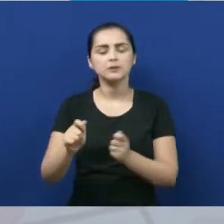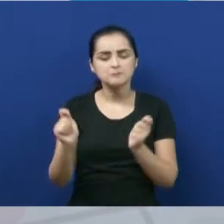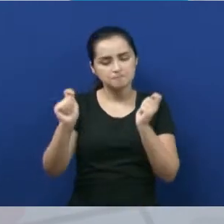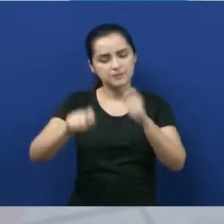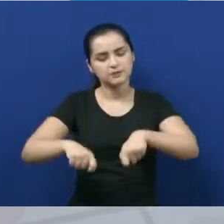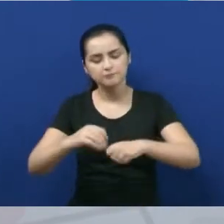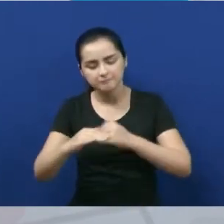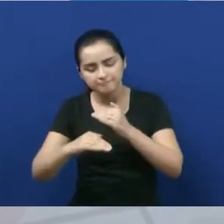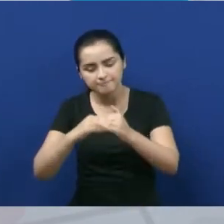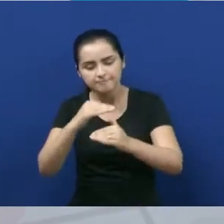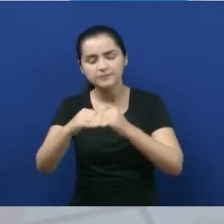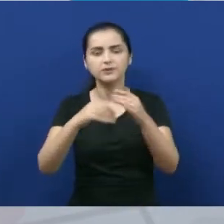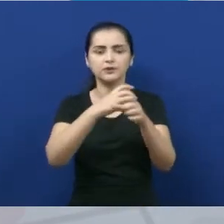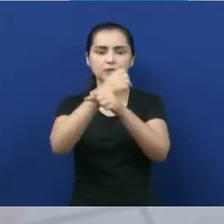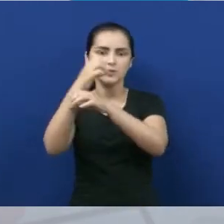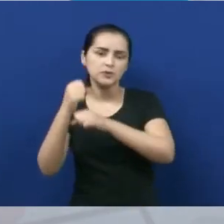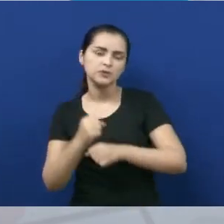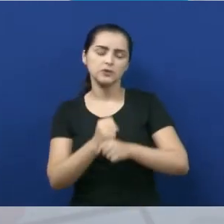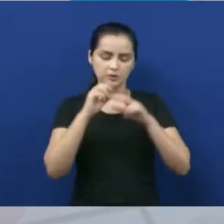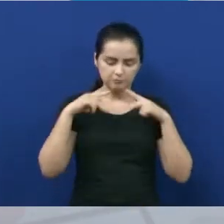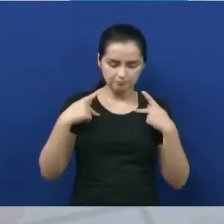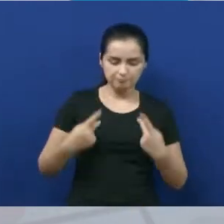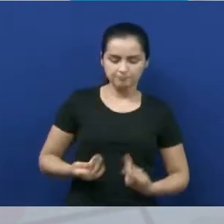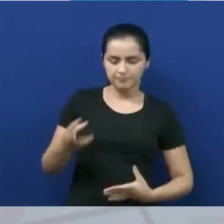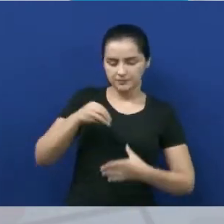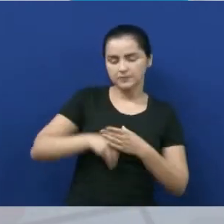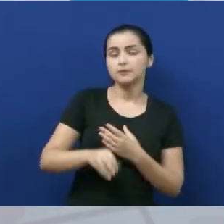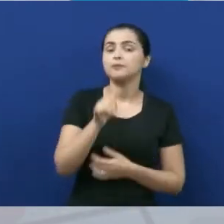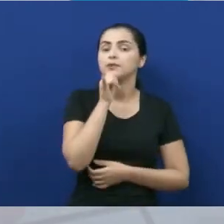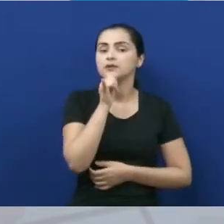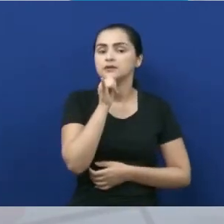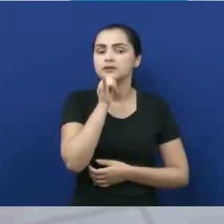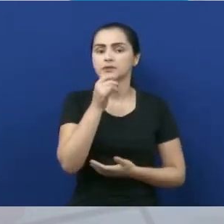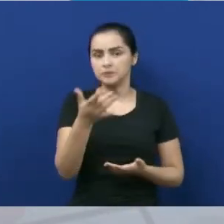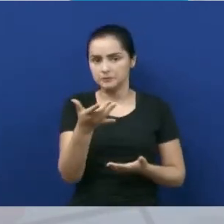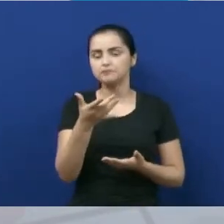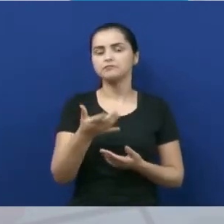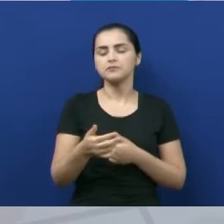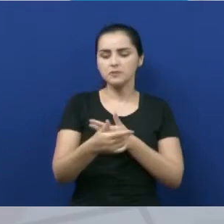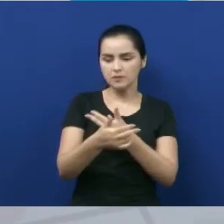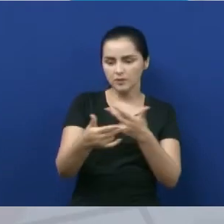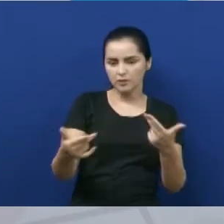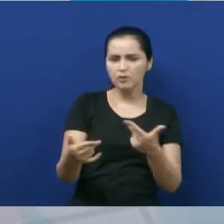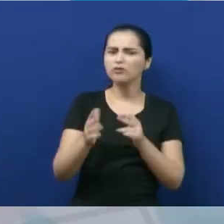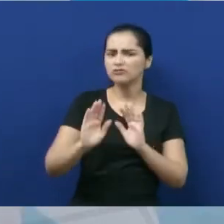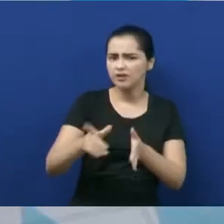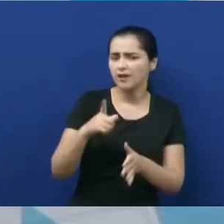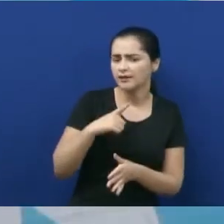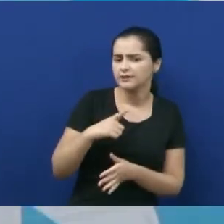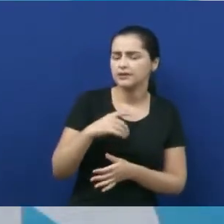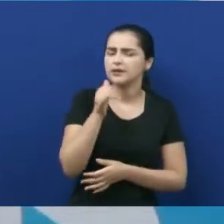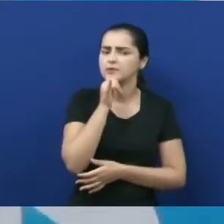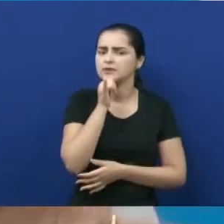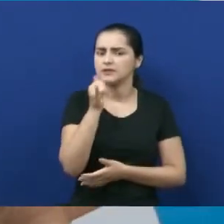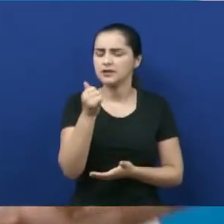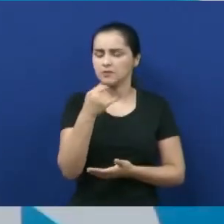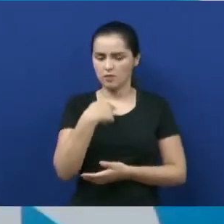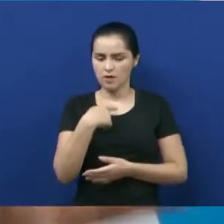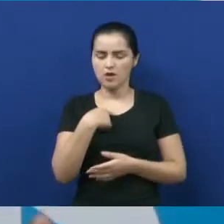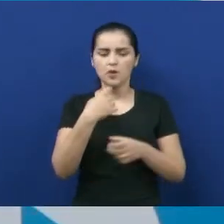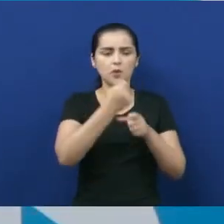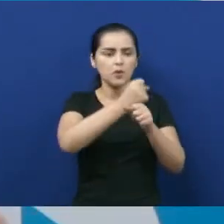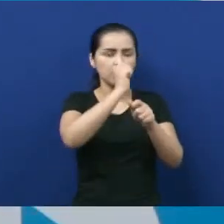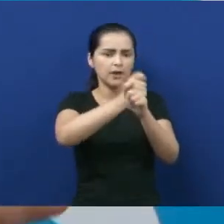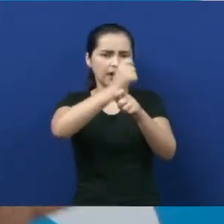construir a sua essência por exemplo um objeto ele já nasce com Essência Digamos que eu sou o